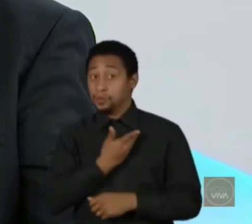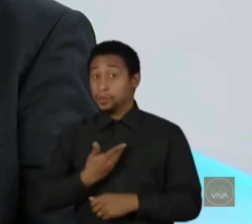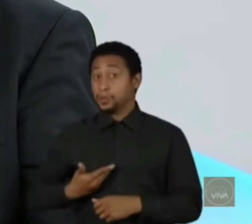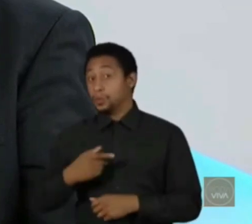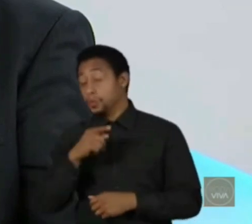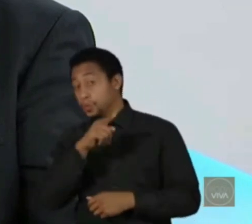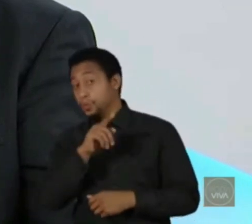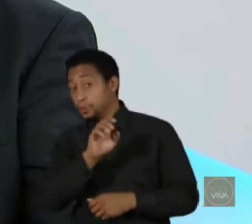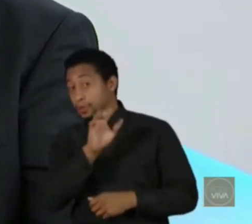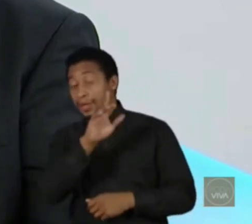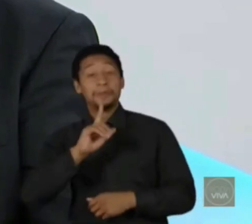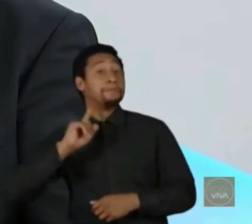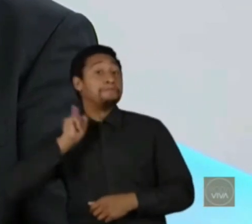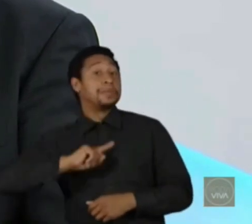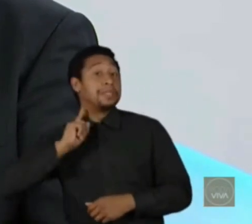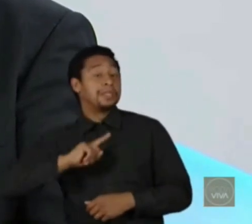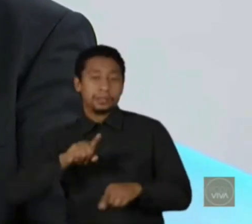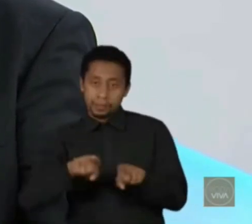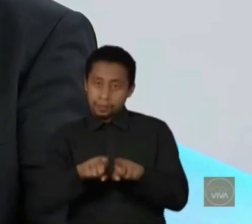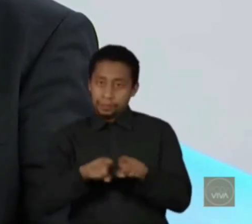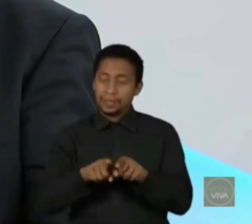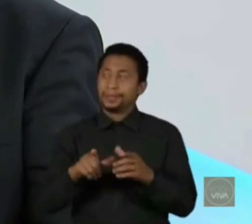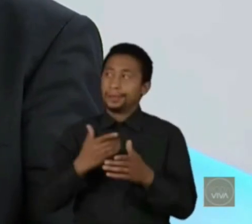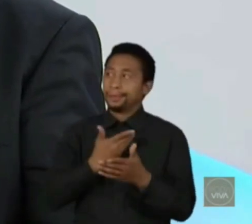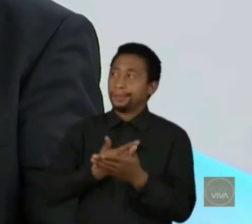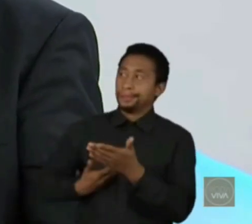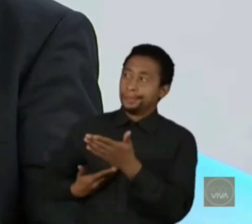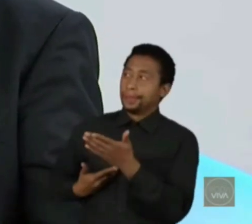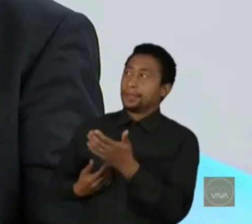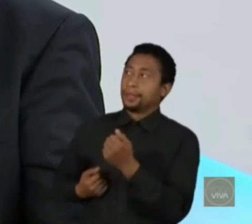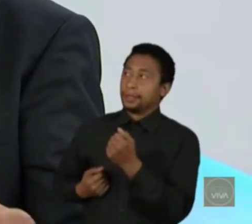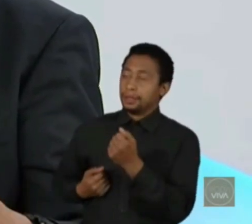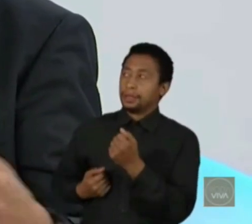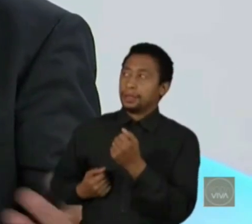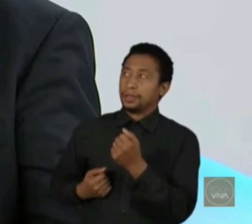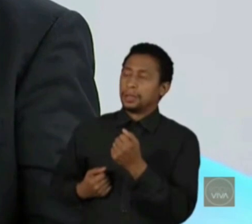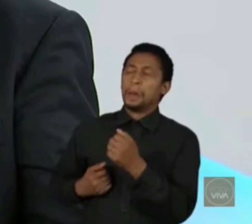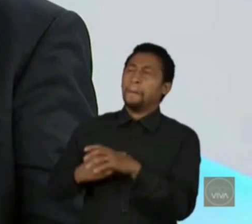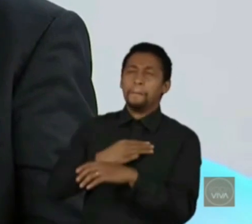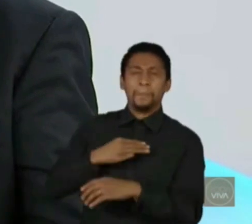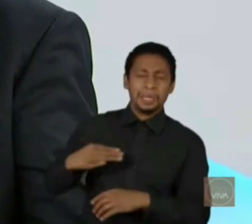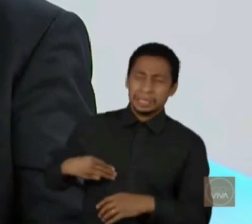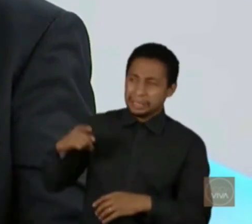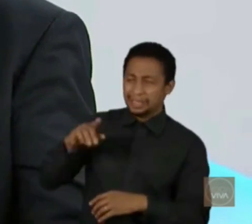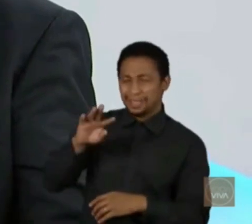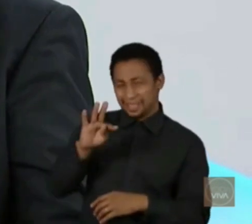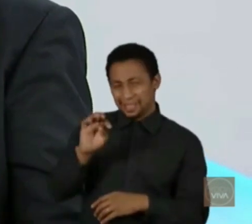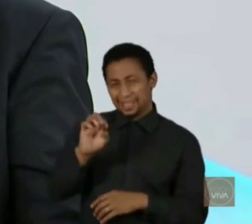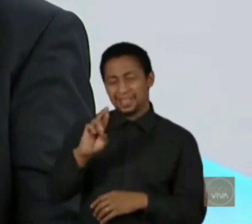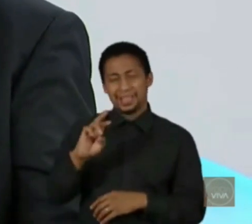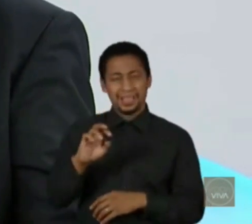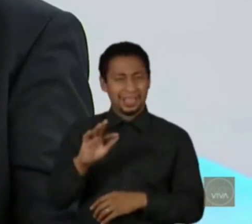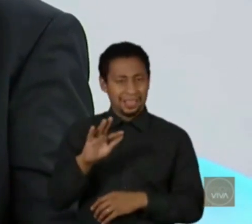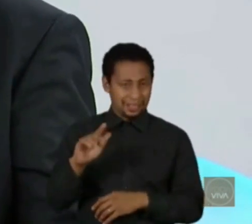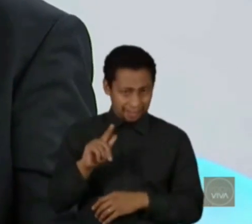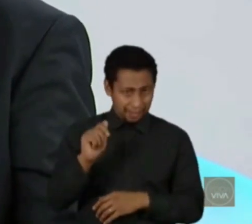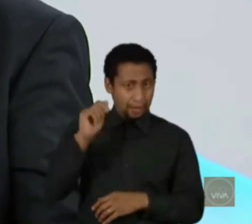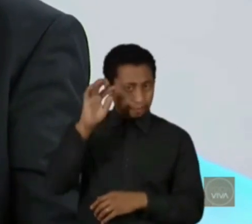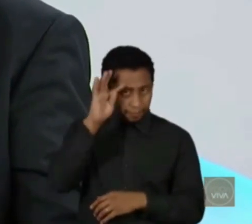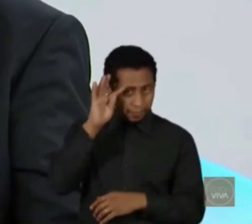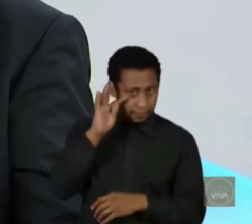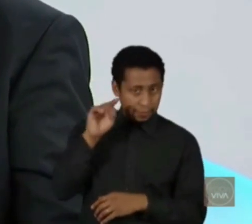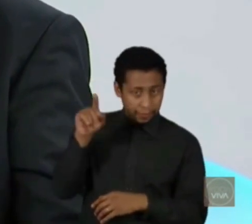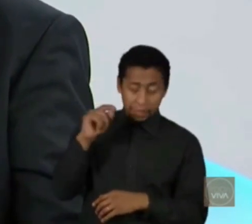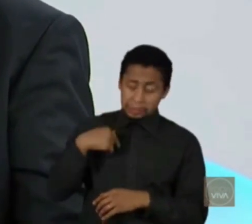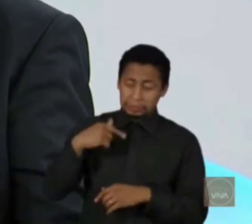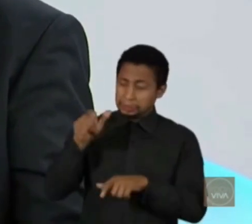fazendo um governo maravilhoso. Nós temos a ministra Tereza, nós temos a... O que não falta é candidatos, né? E eu acho que quem vai ser